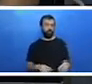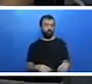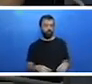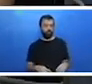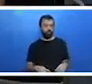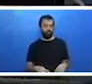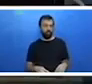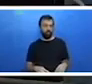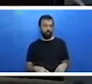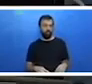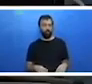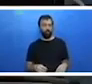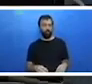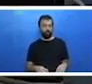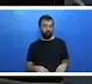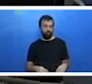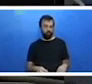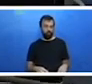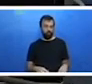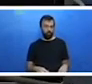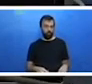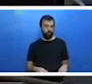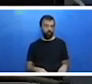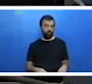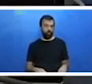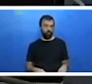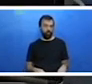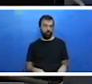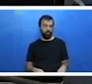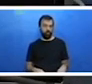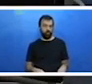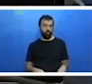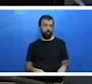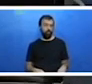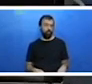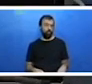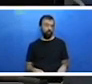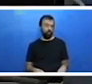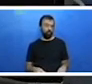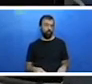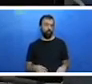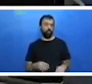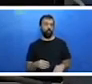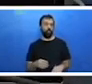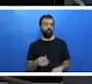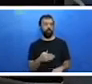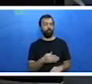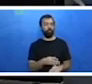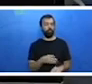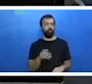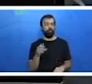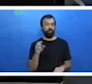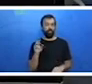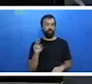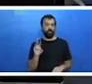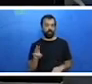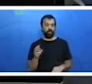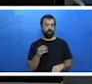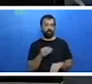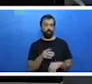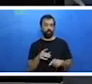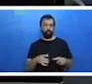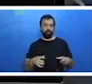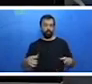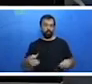isso? 2 pais, 2 filhos, 3 chocolates. Cada um recebeu um chocolate